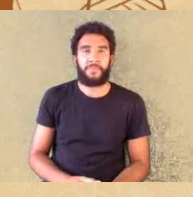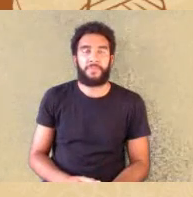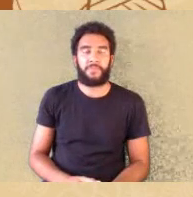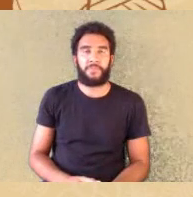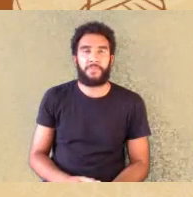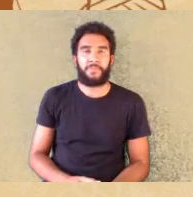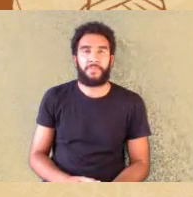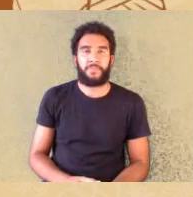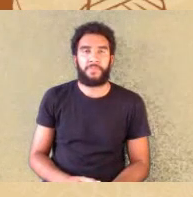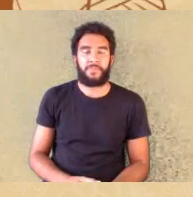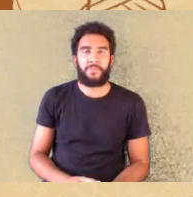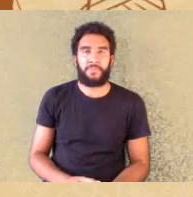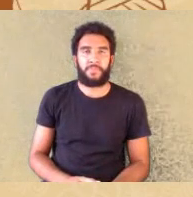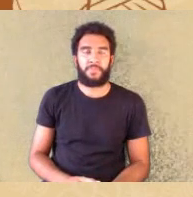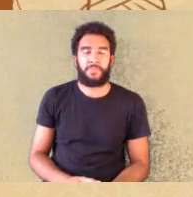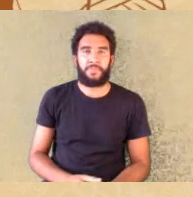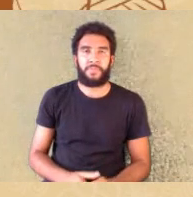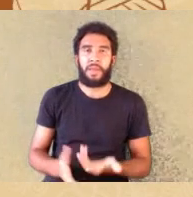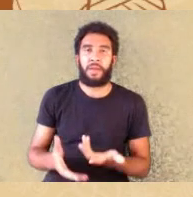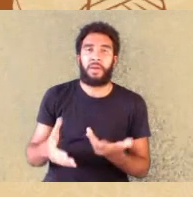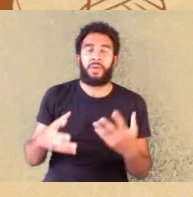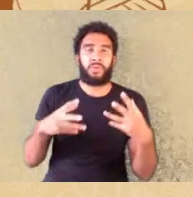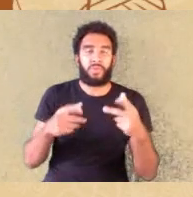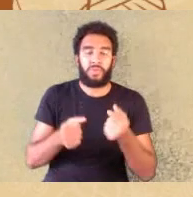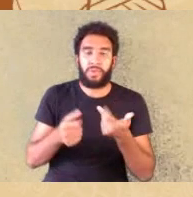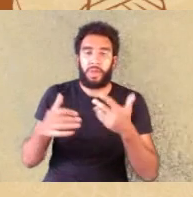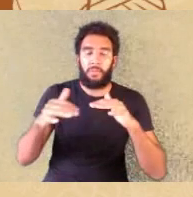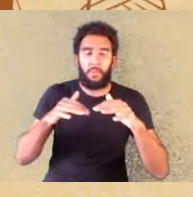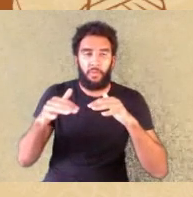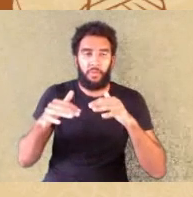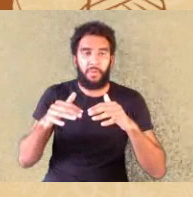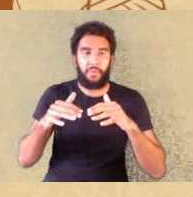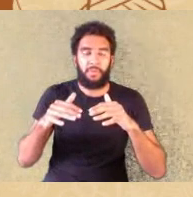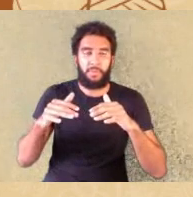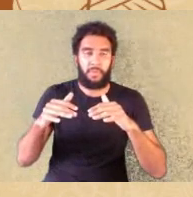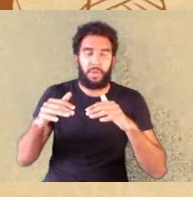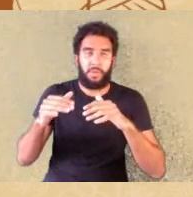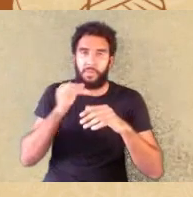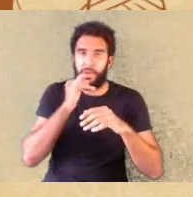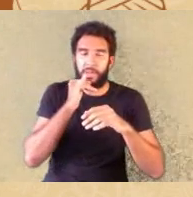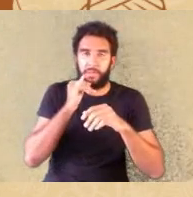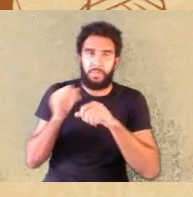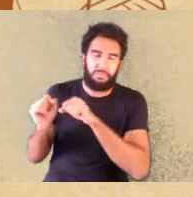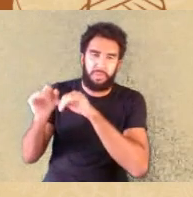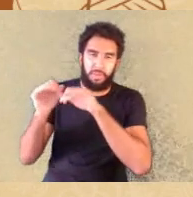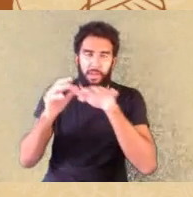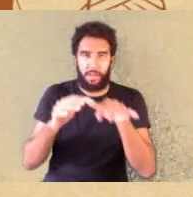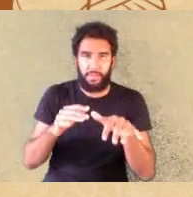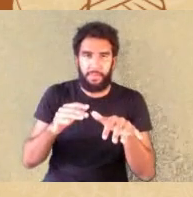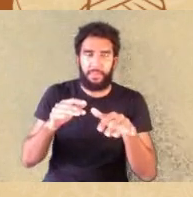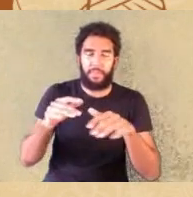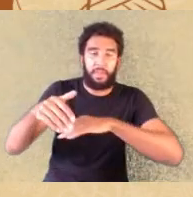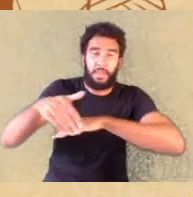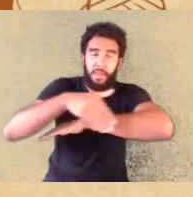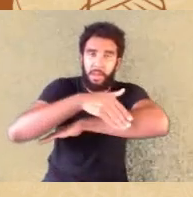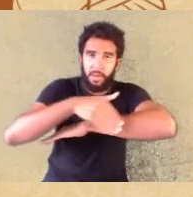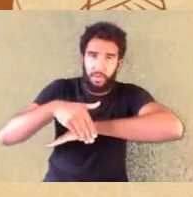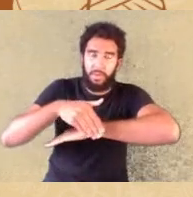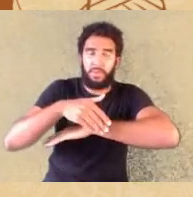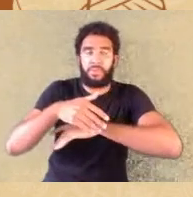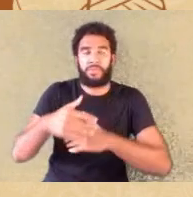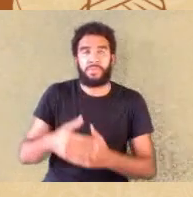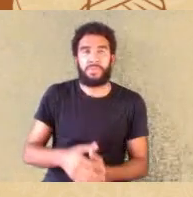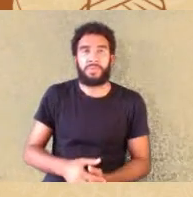movimentações da população nas ruas e no lugar das ruas para as redes, das